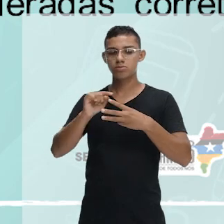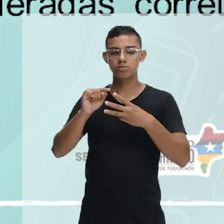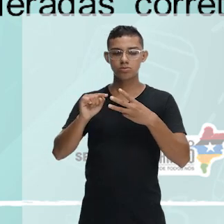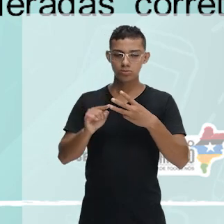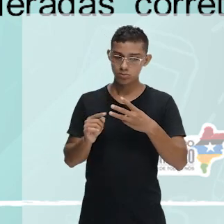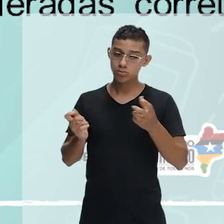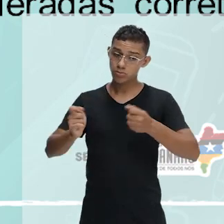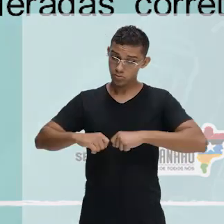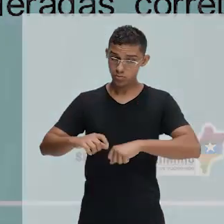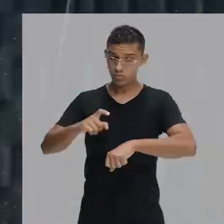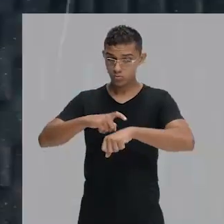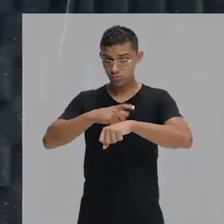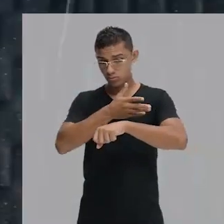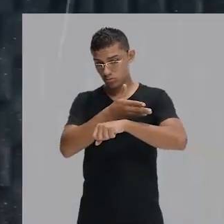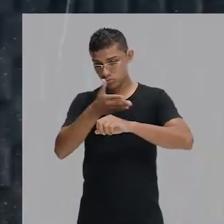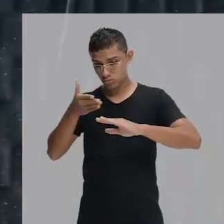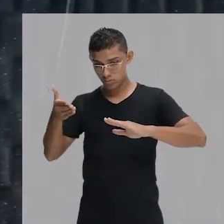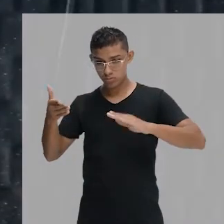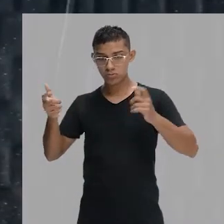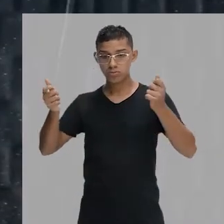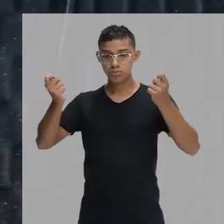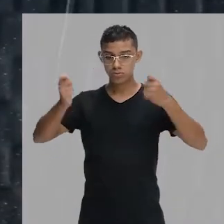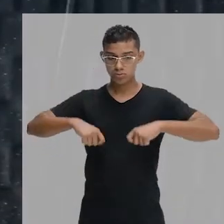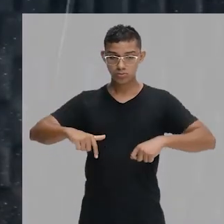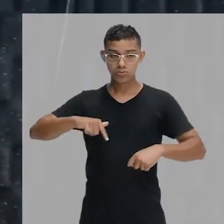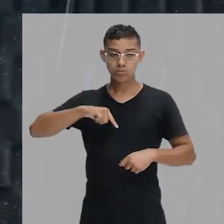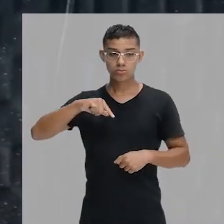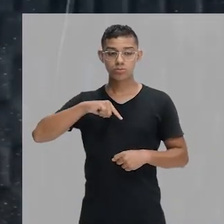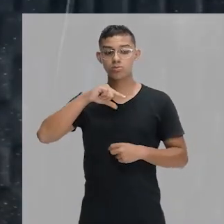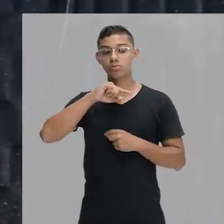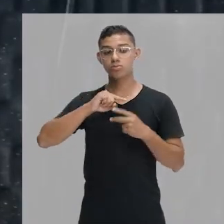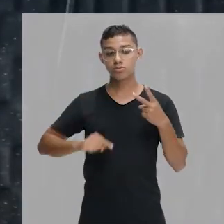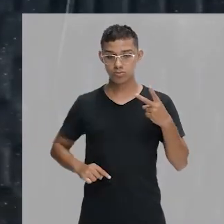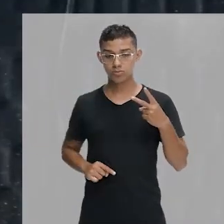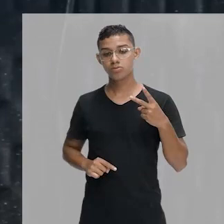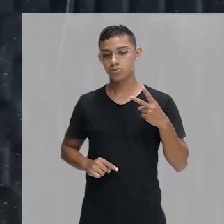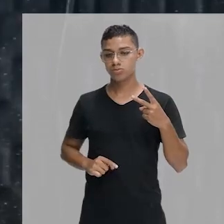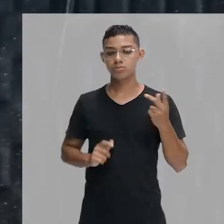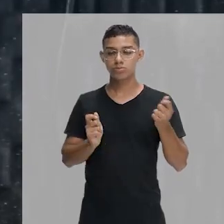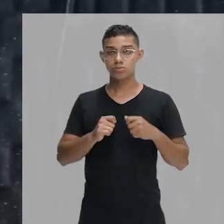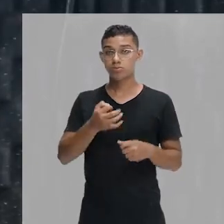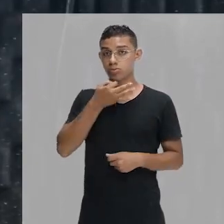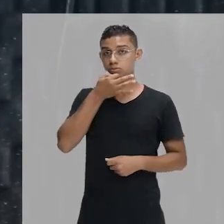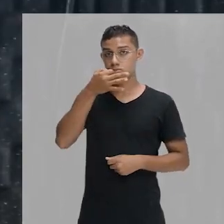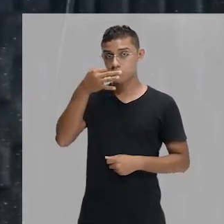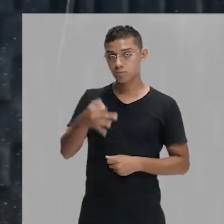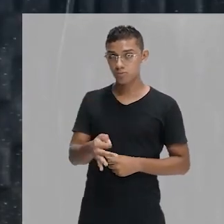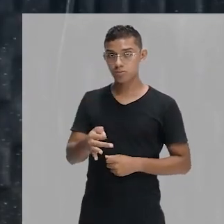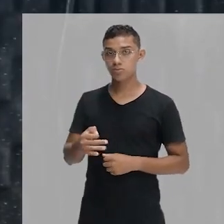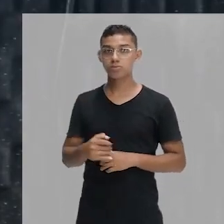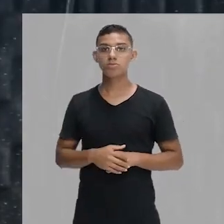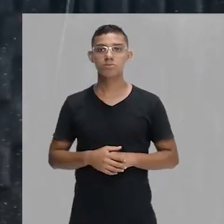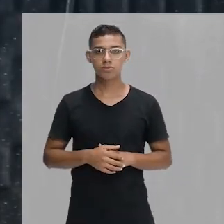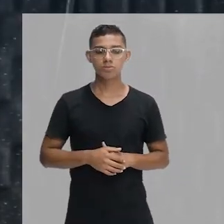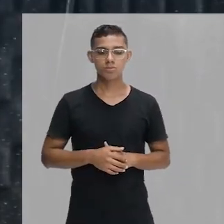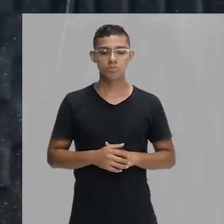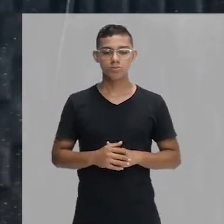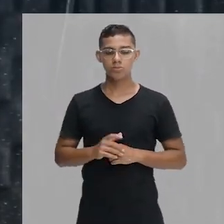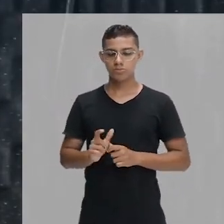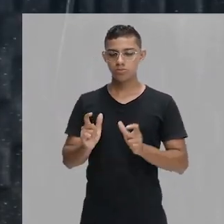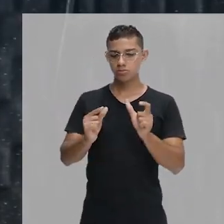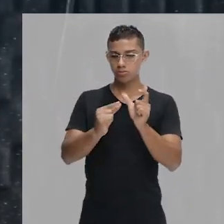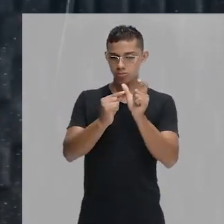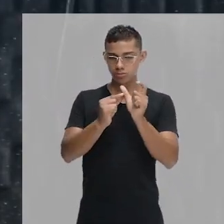este tiempo, existen dos formas que se consideram corretas para conjugar verbos.